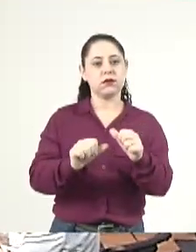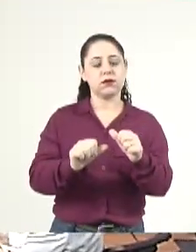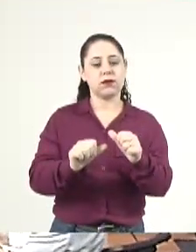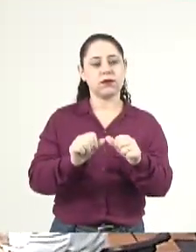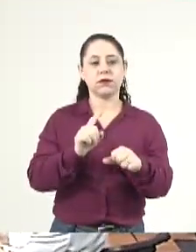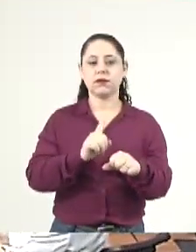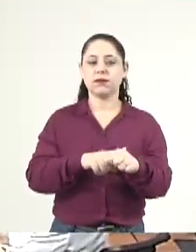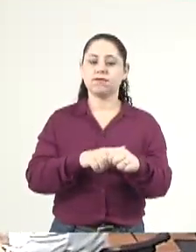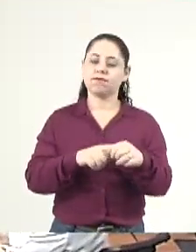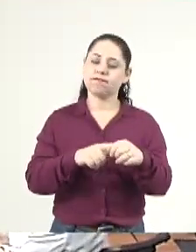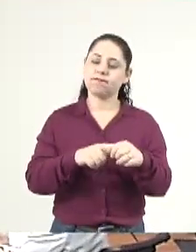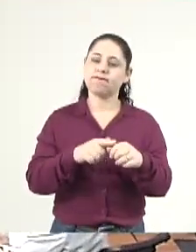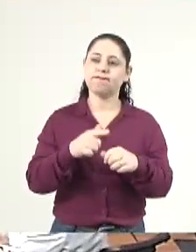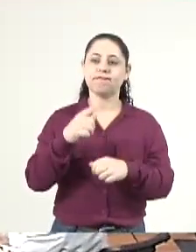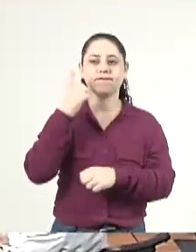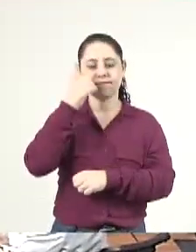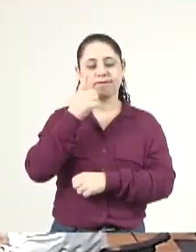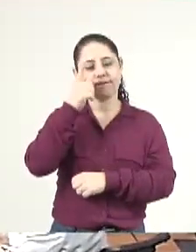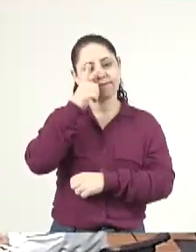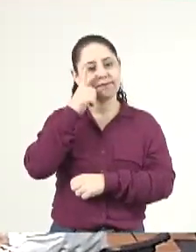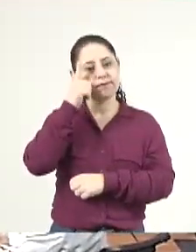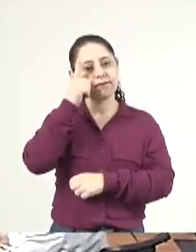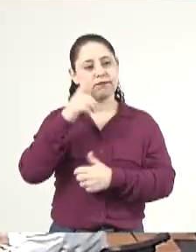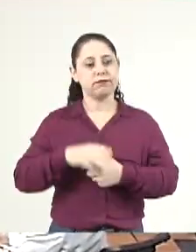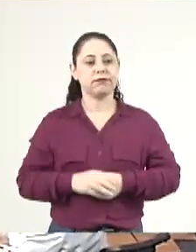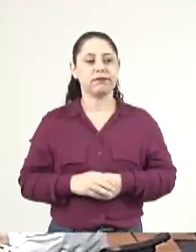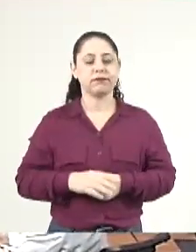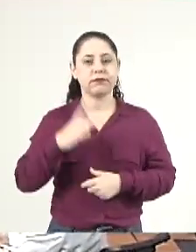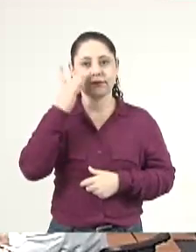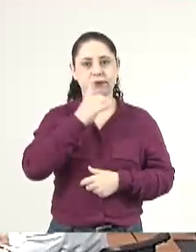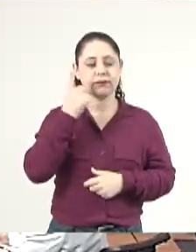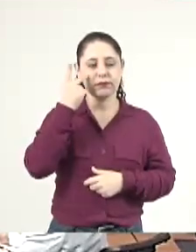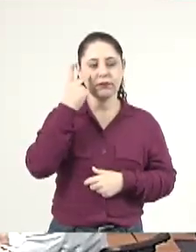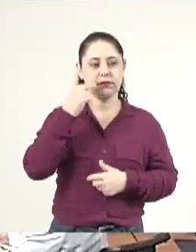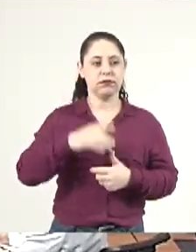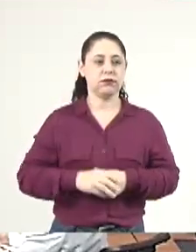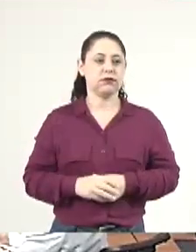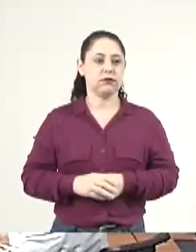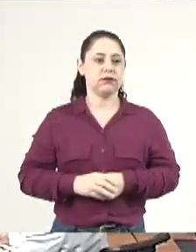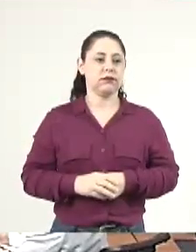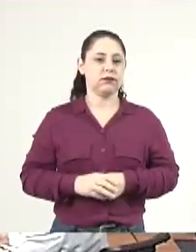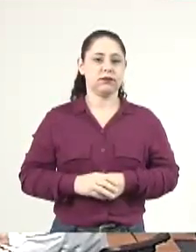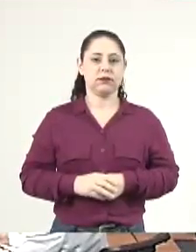da sempre gentil deputada Gleice Jane. Com a palavra, deputado Pedro Kemp.